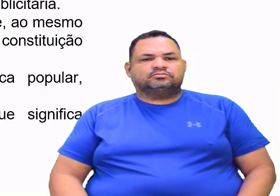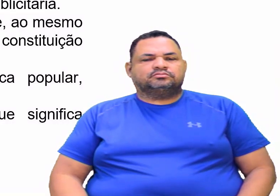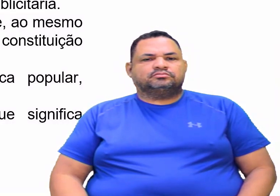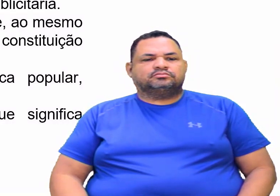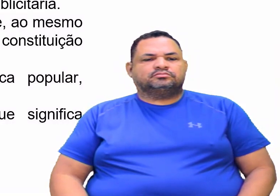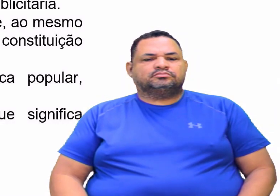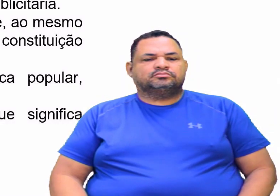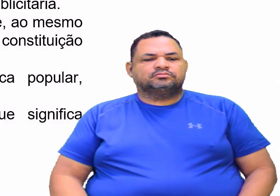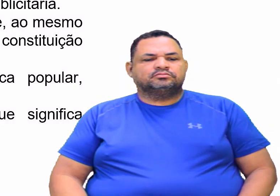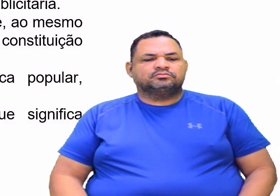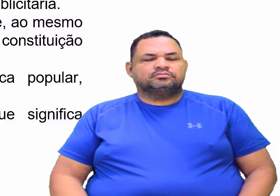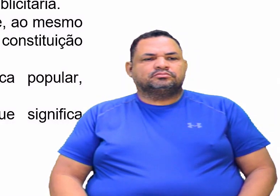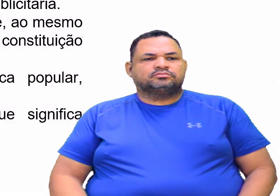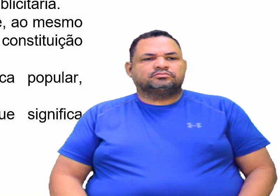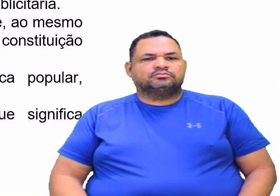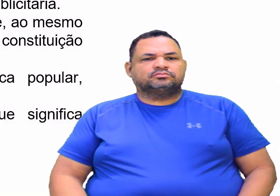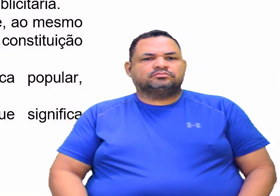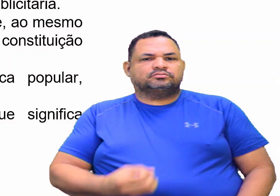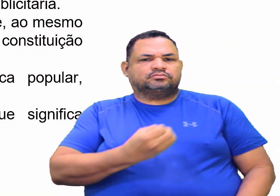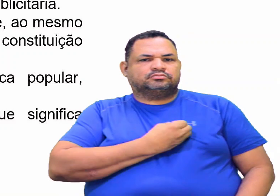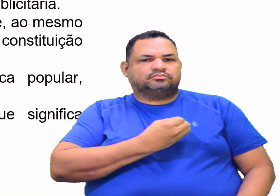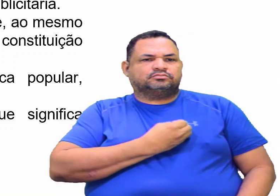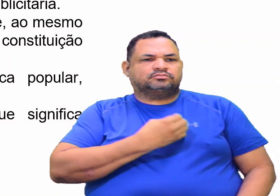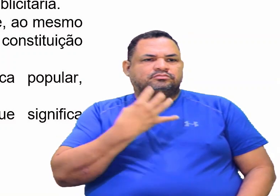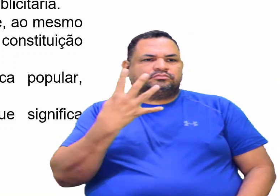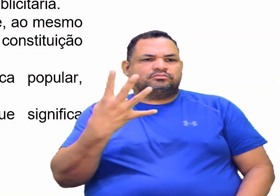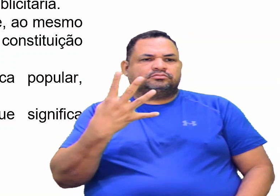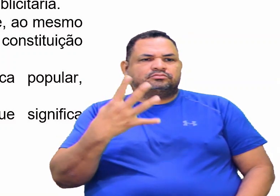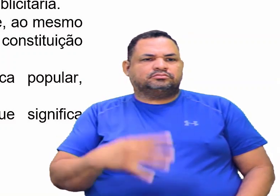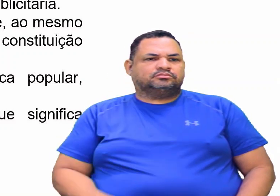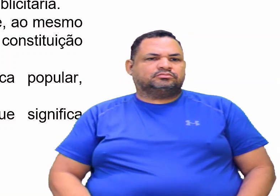através dessa atividade aqui. Na questão 4, né,